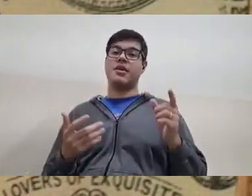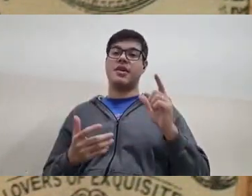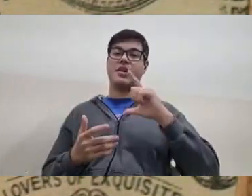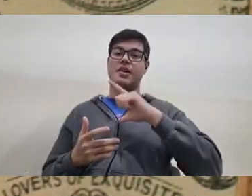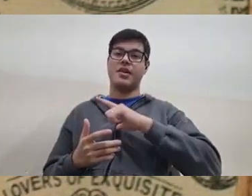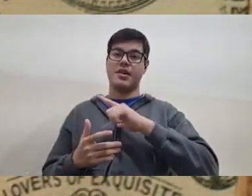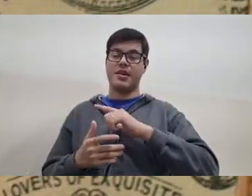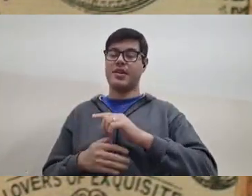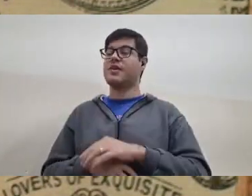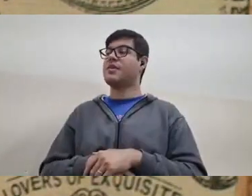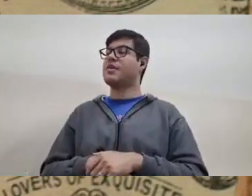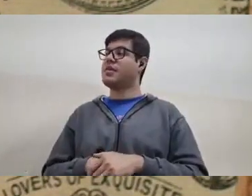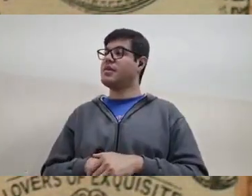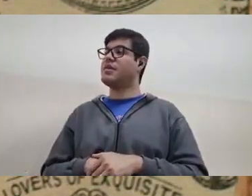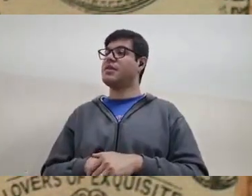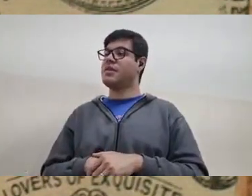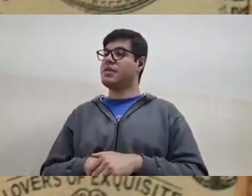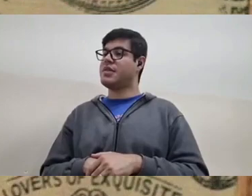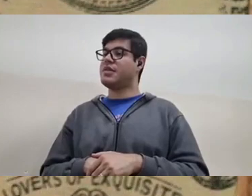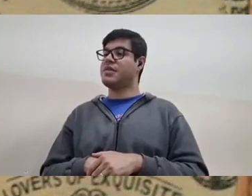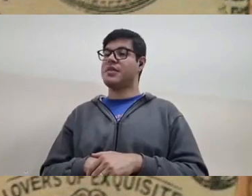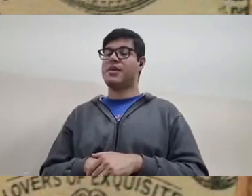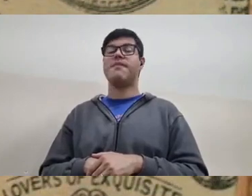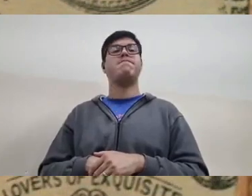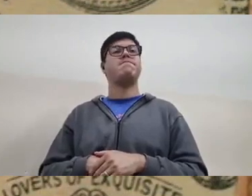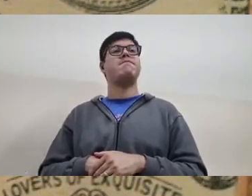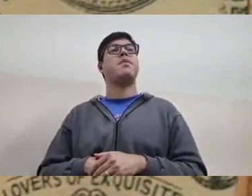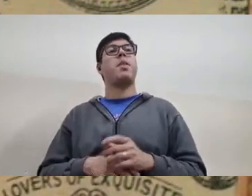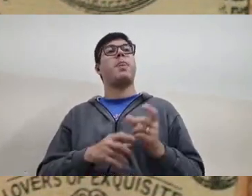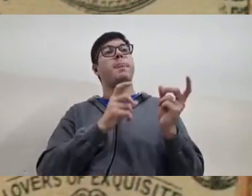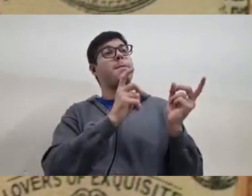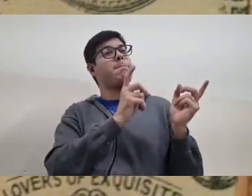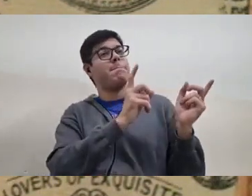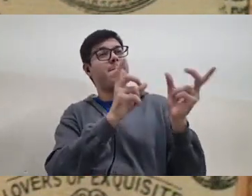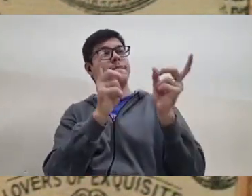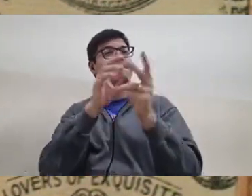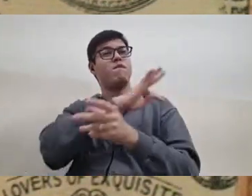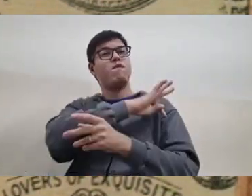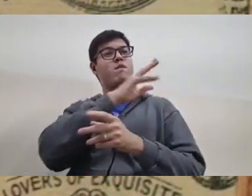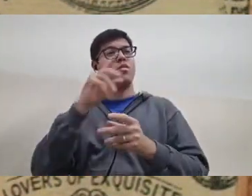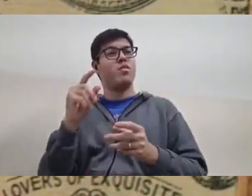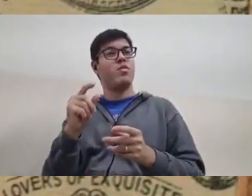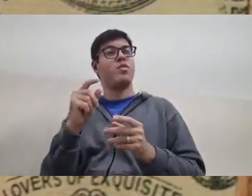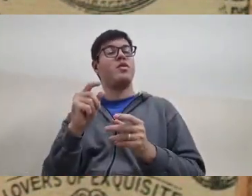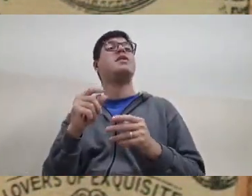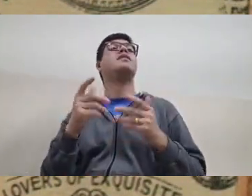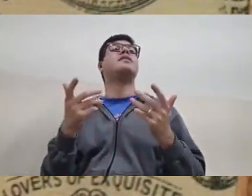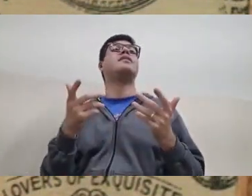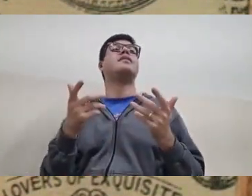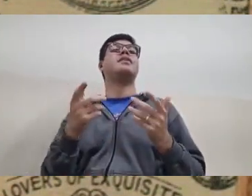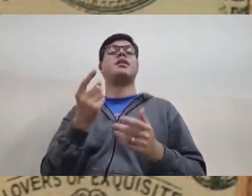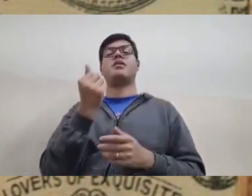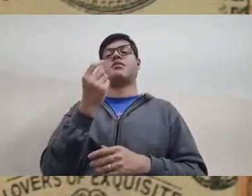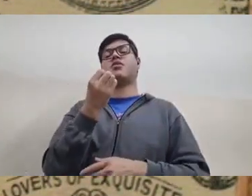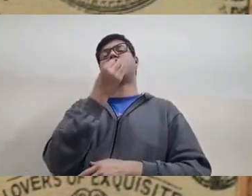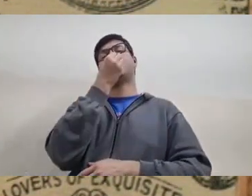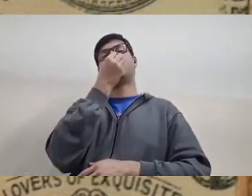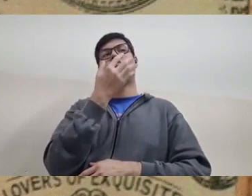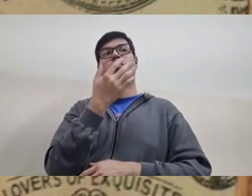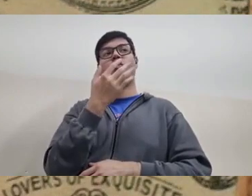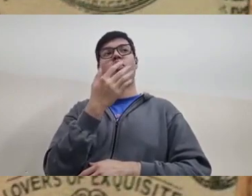risco vendemos tudo então tivemos um preço legal e esse preço legal